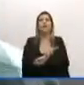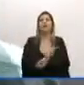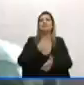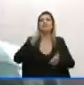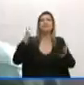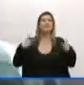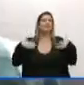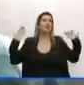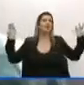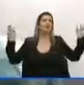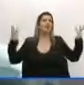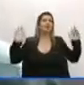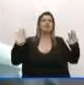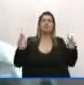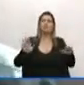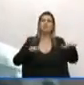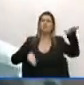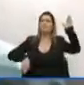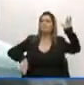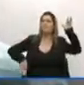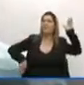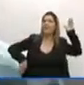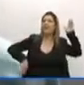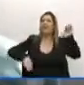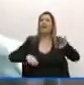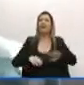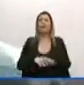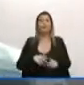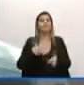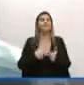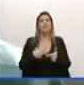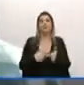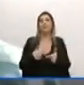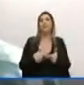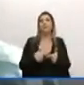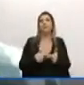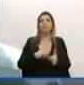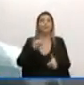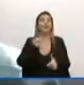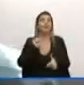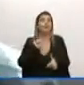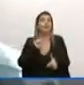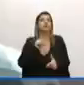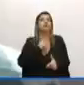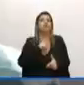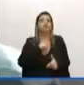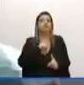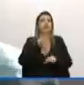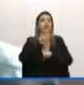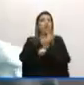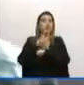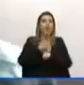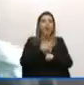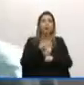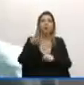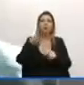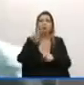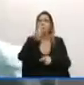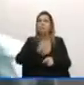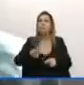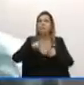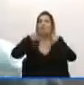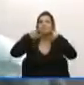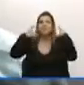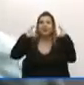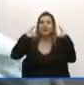para praia por quanto é lugar e esse é o problema e quem tiver o cuidado usar máscara usar gel não